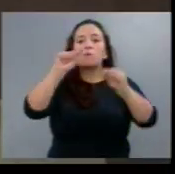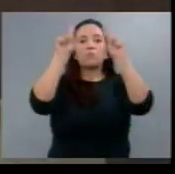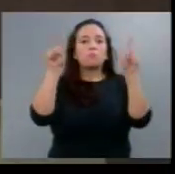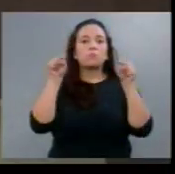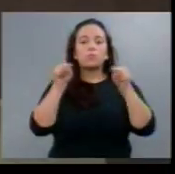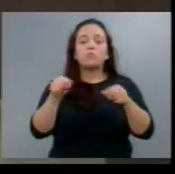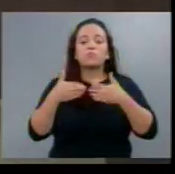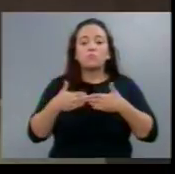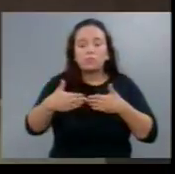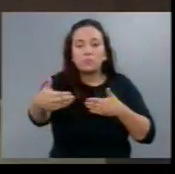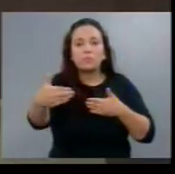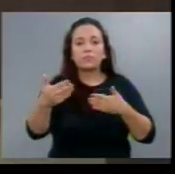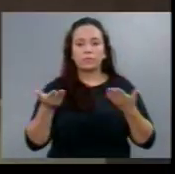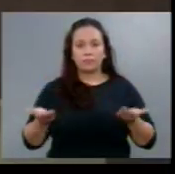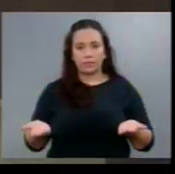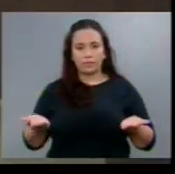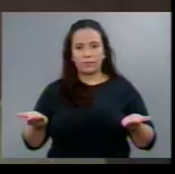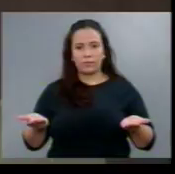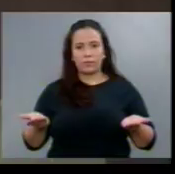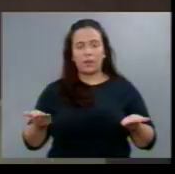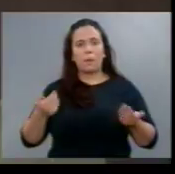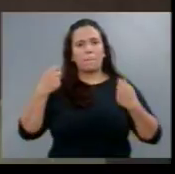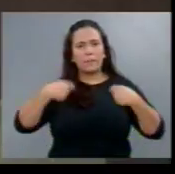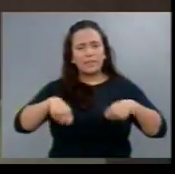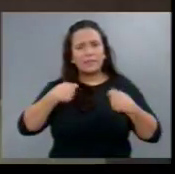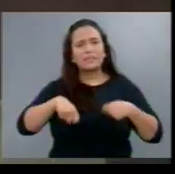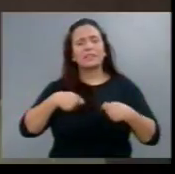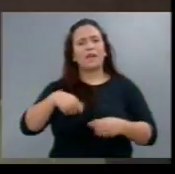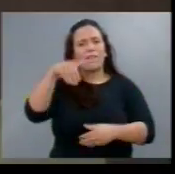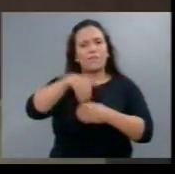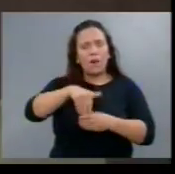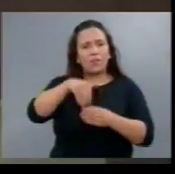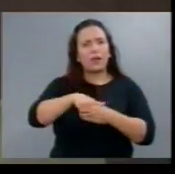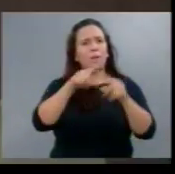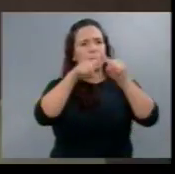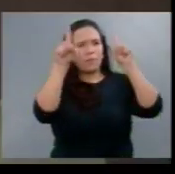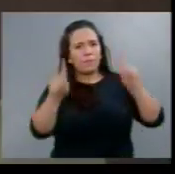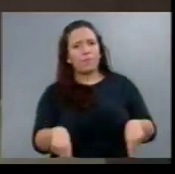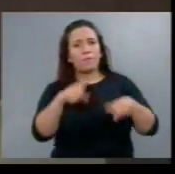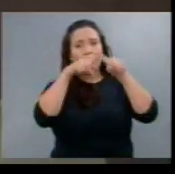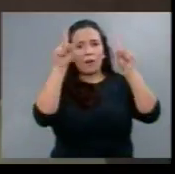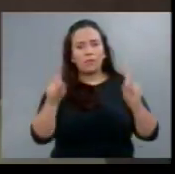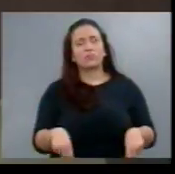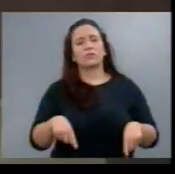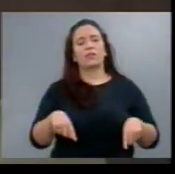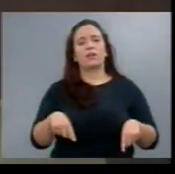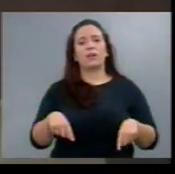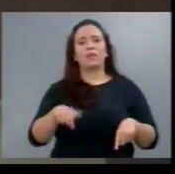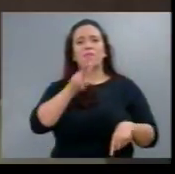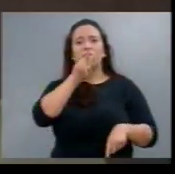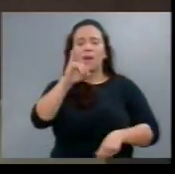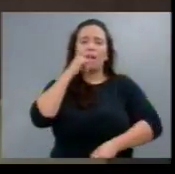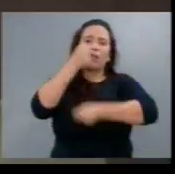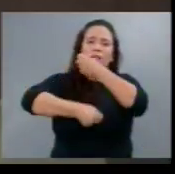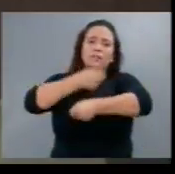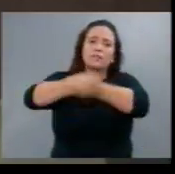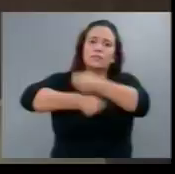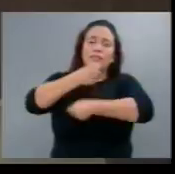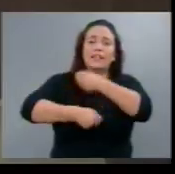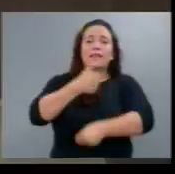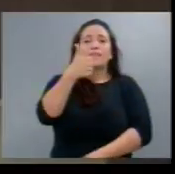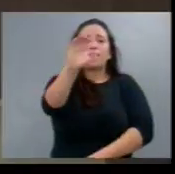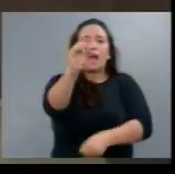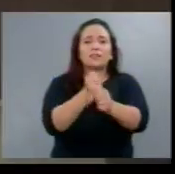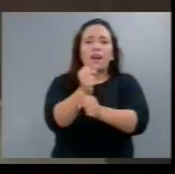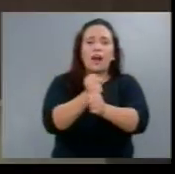quer votar medidas que durarão décadas, que durarão